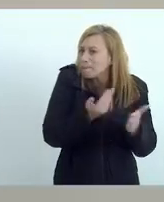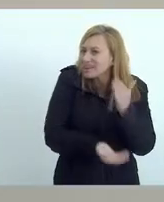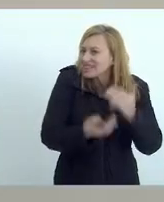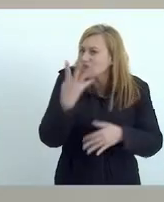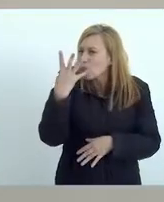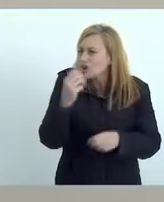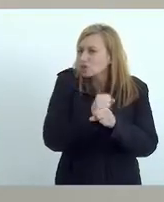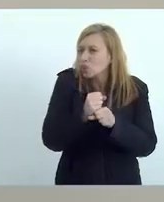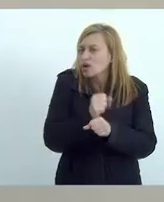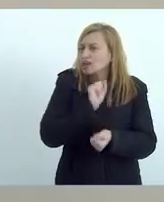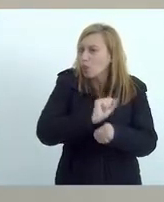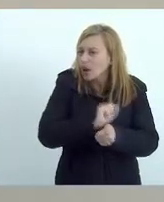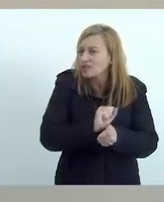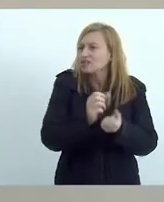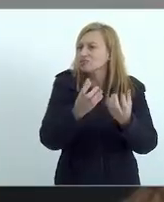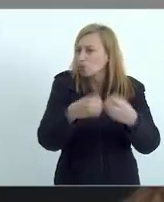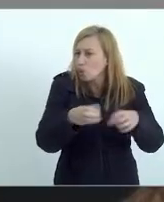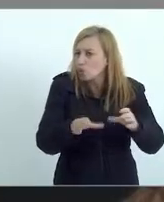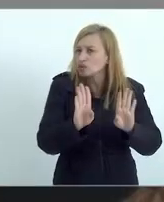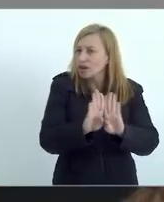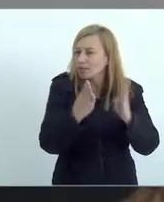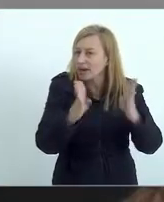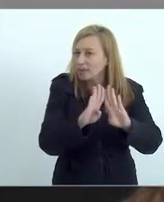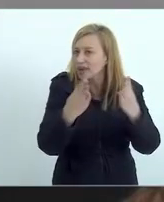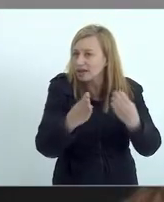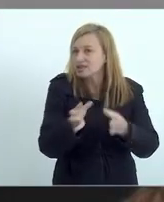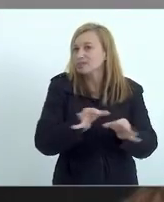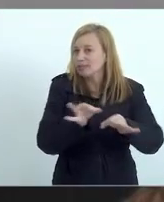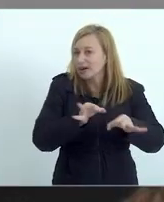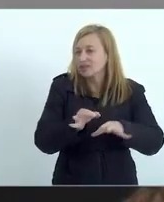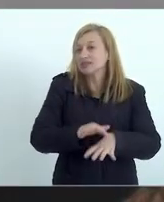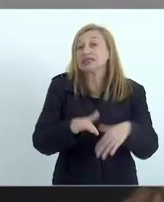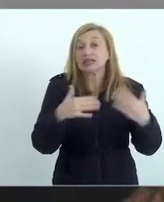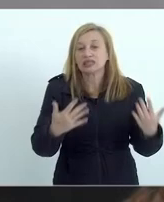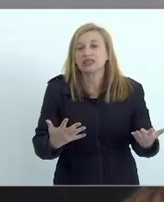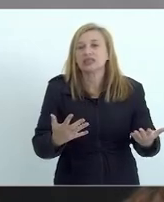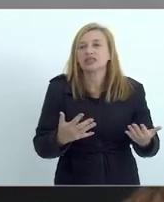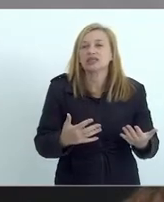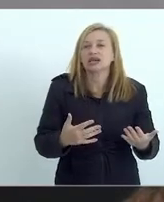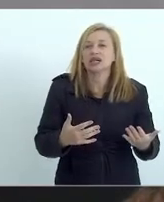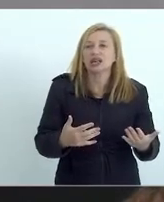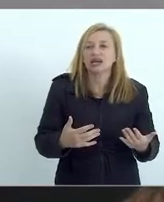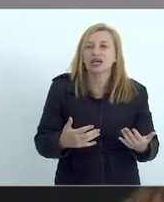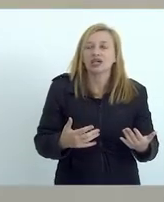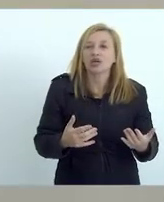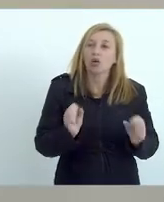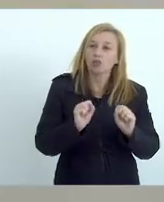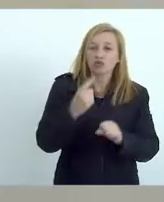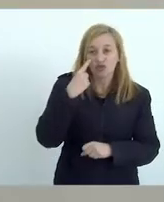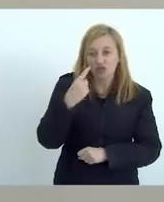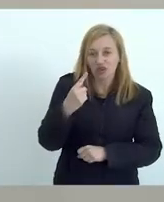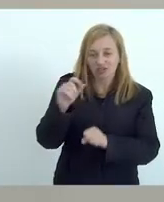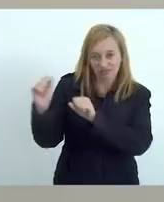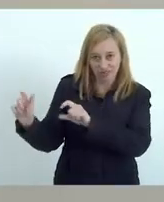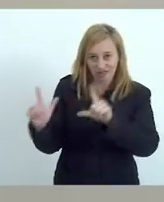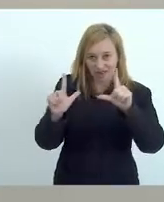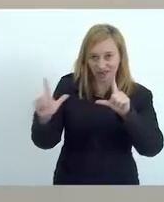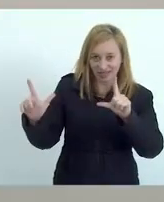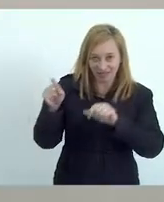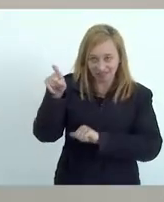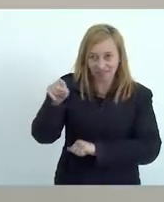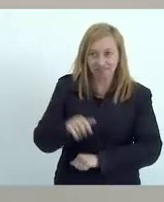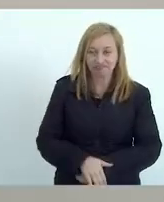4 anos esperando abrir o concurso ele vem ele vem se preparando Inclusive eu pude ver ali no slide